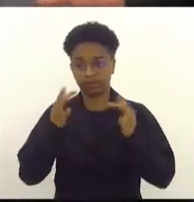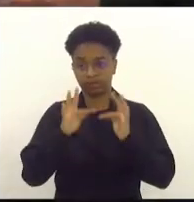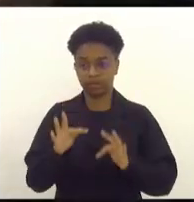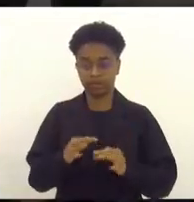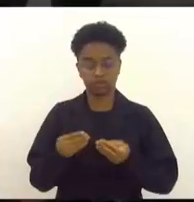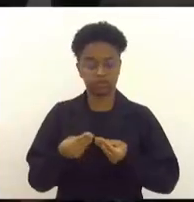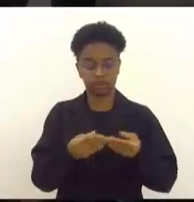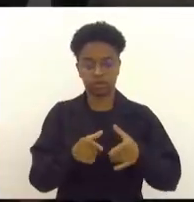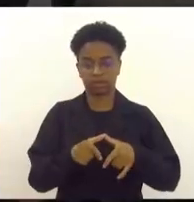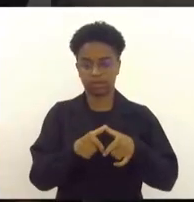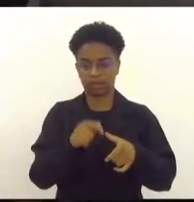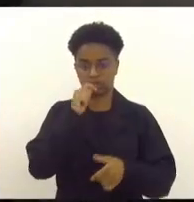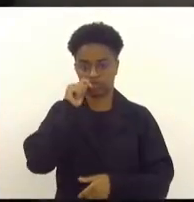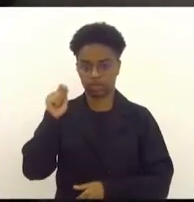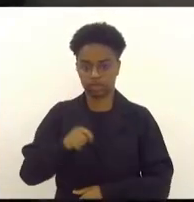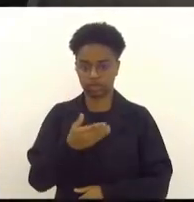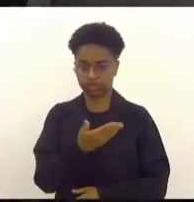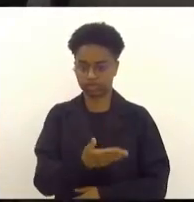obrigado